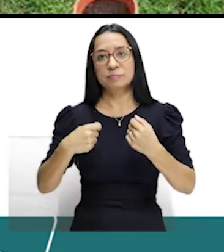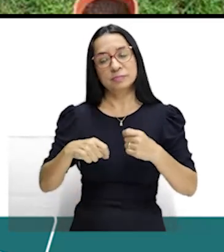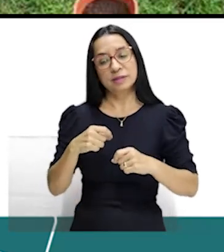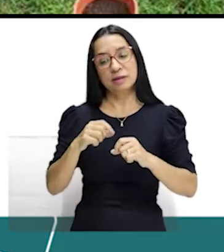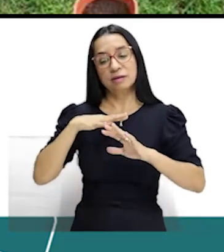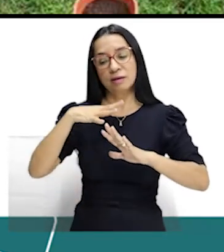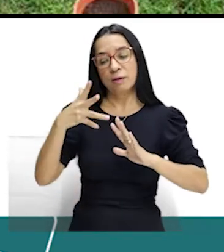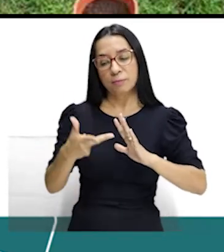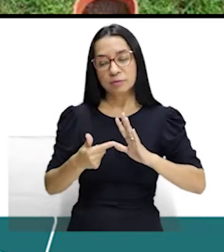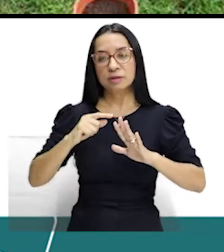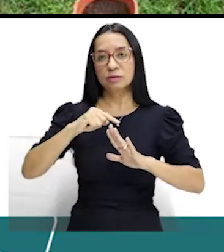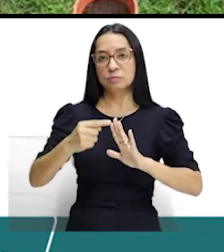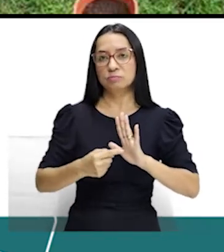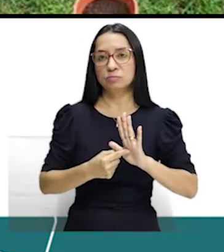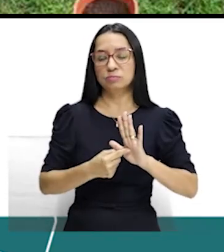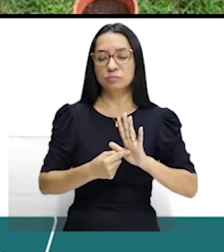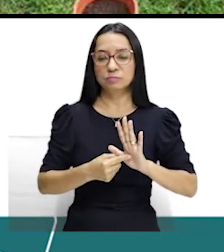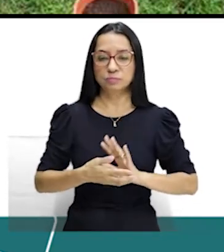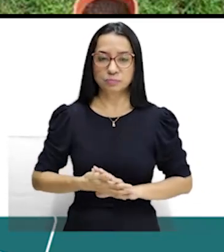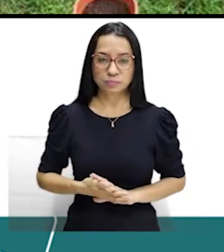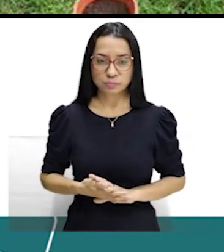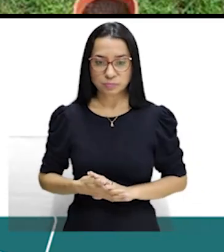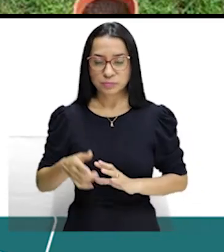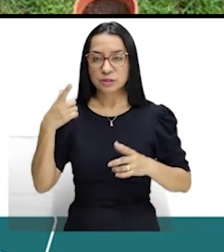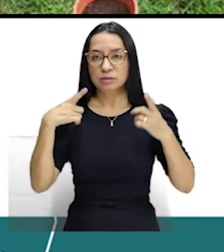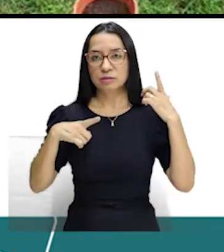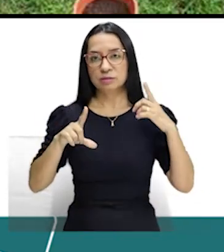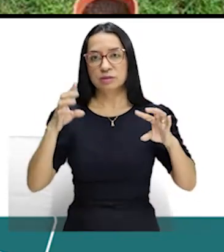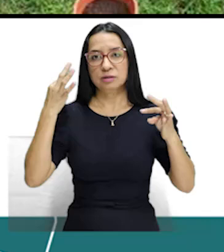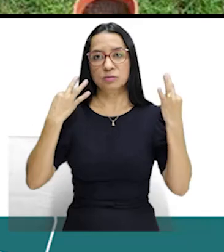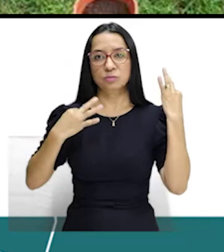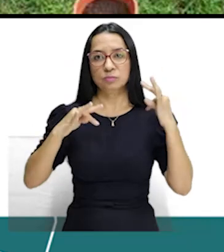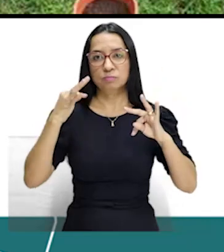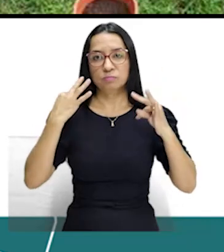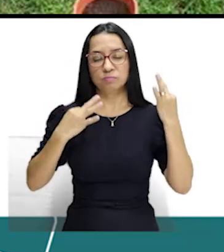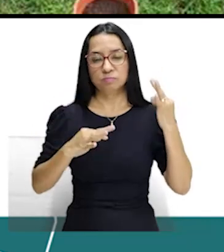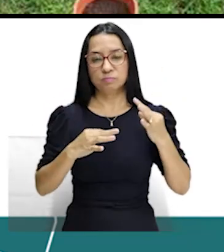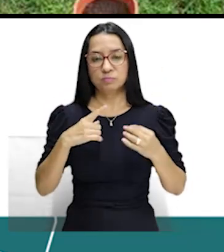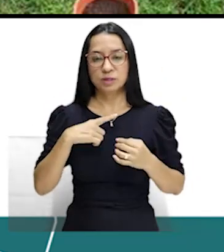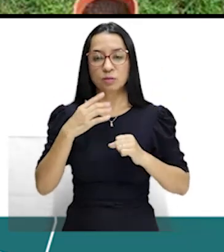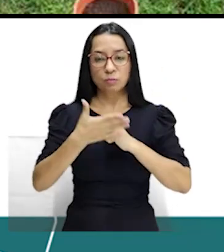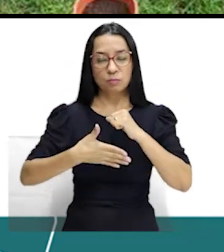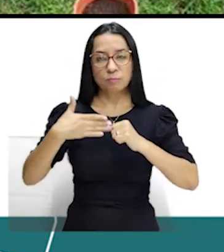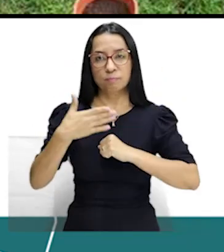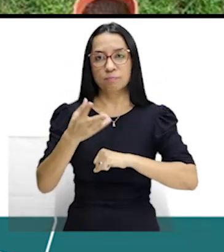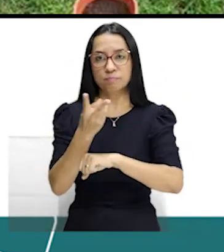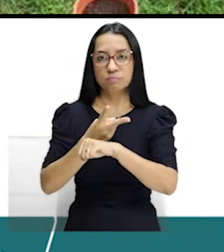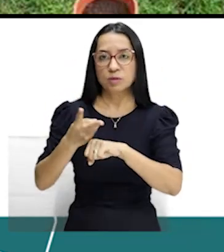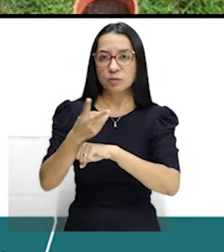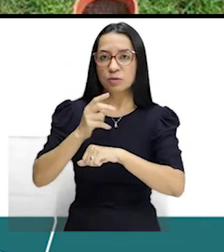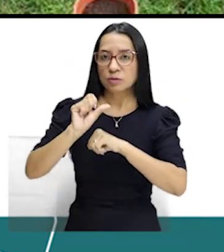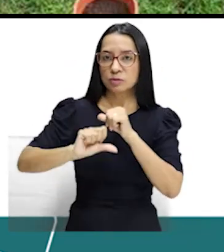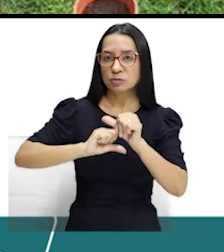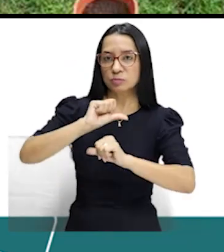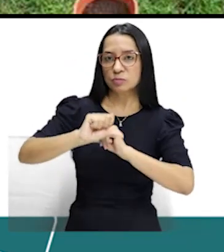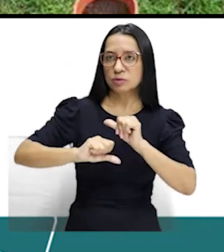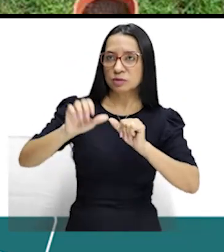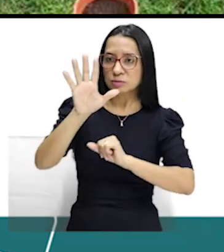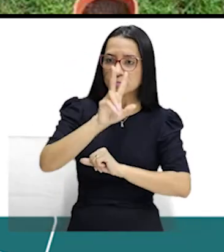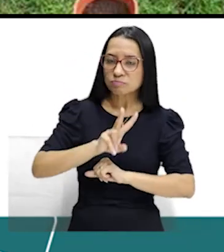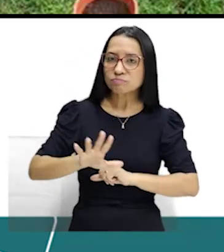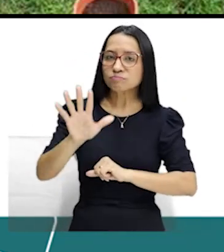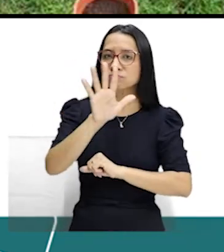as mãos. Lazer turístico. Tem como base a busca pela mudança de